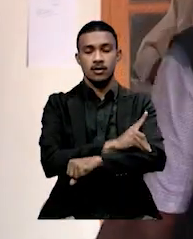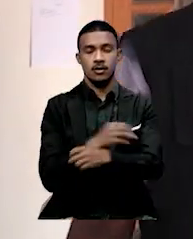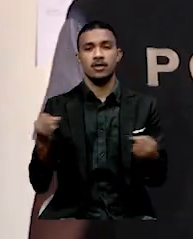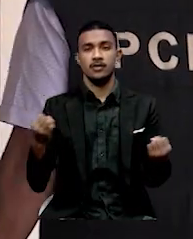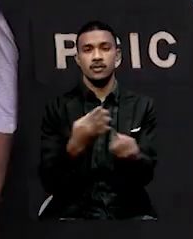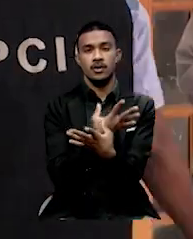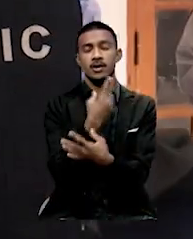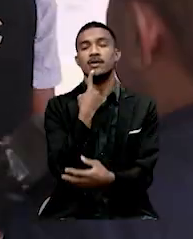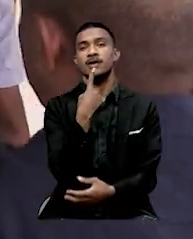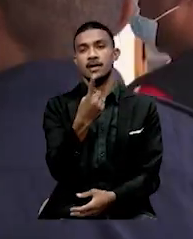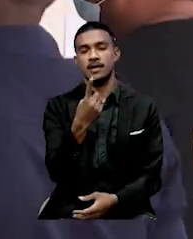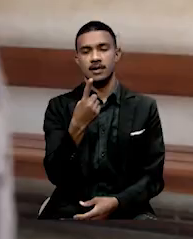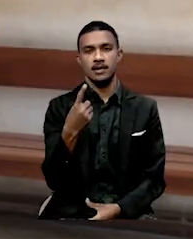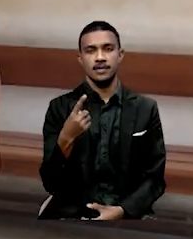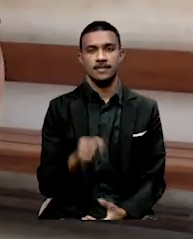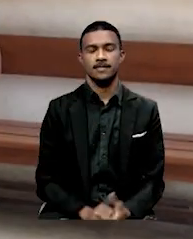significa katak